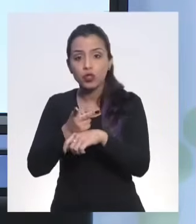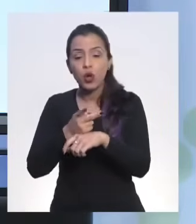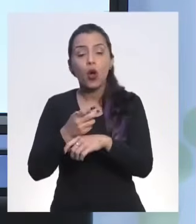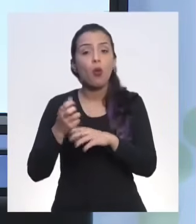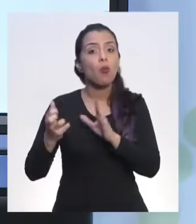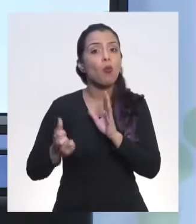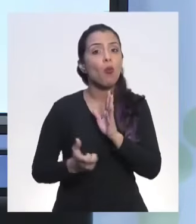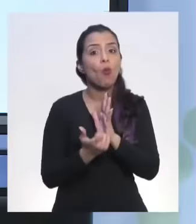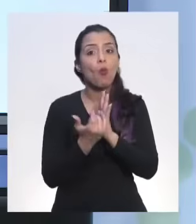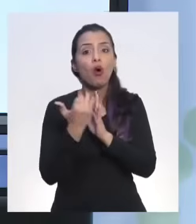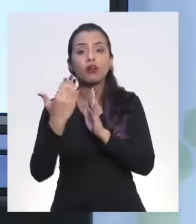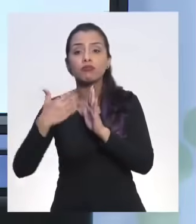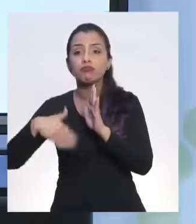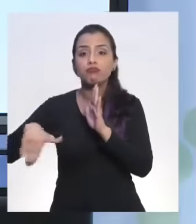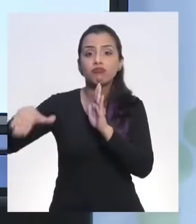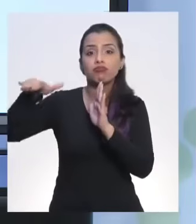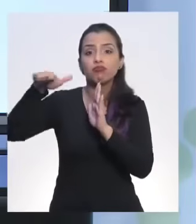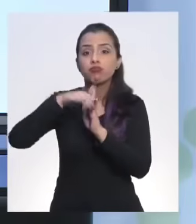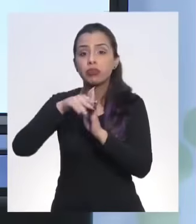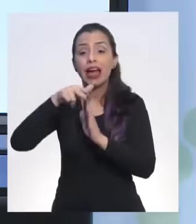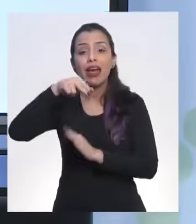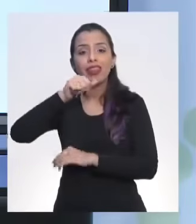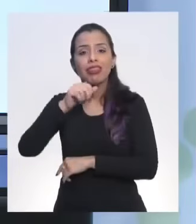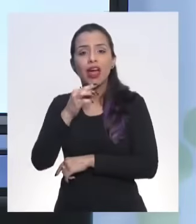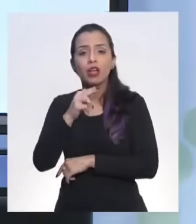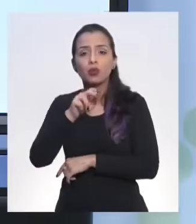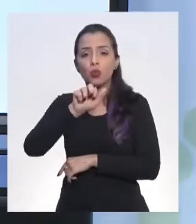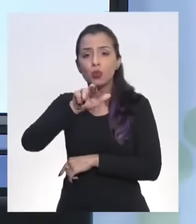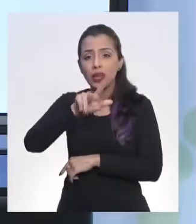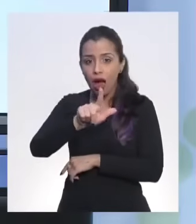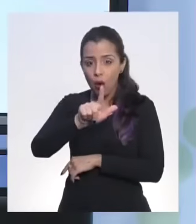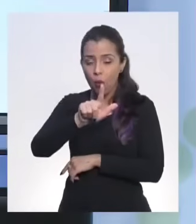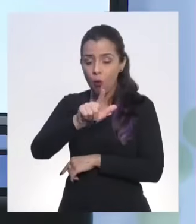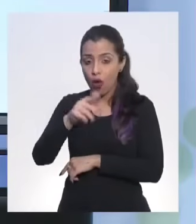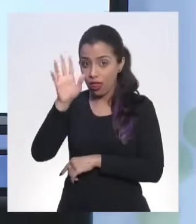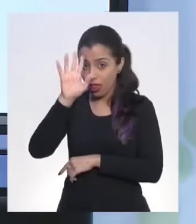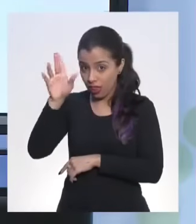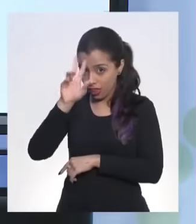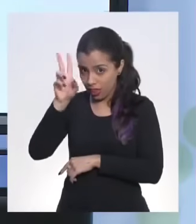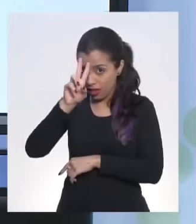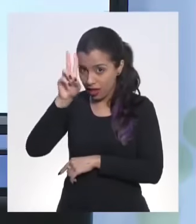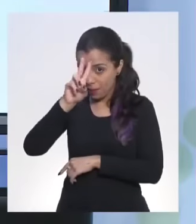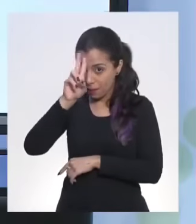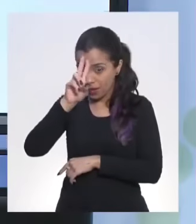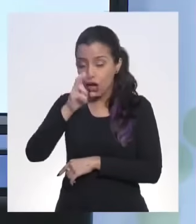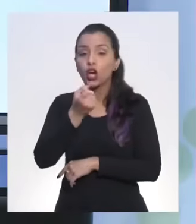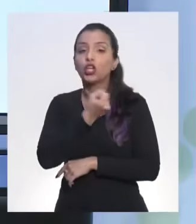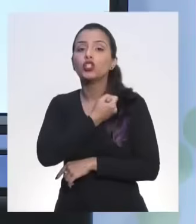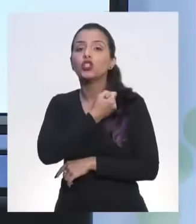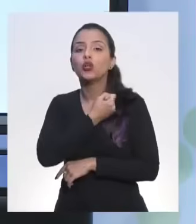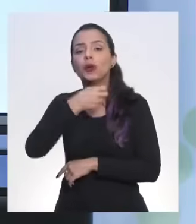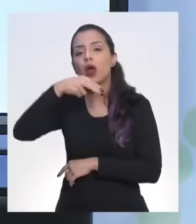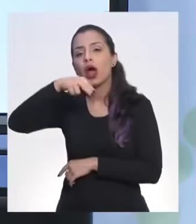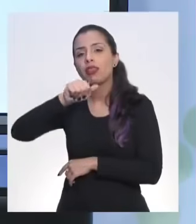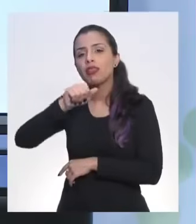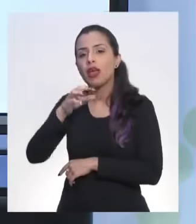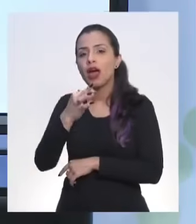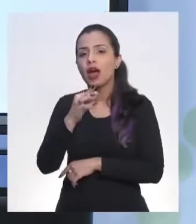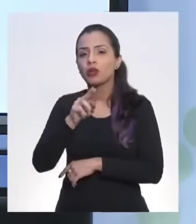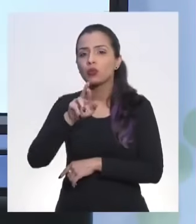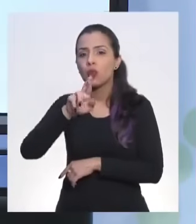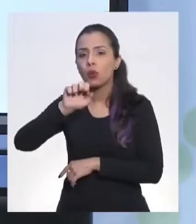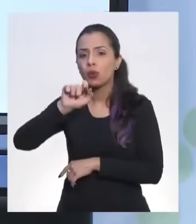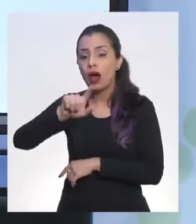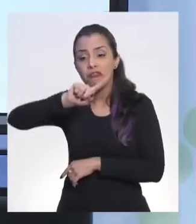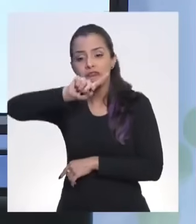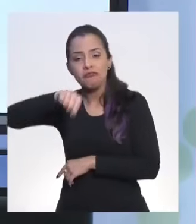número natural que vocês podem encontrar. Lembrando, número natural é o número inteiro, não tem vírgula, não é fração,